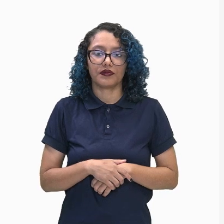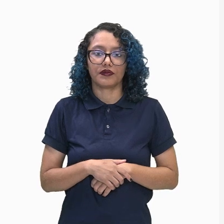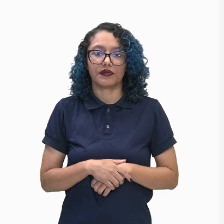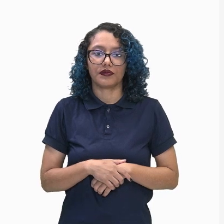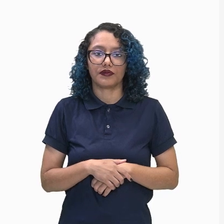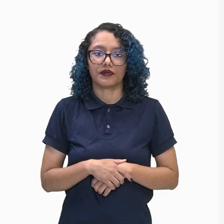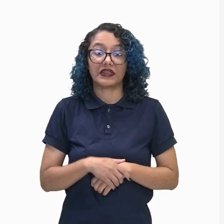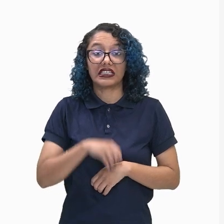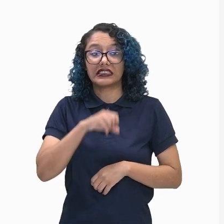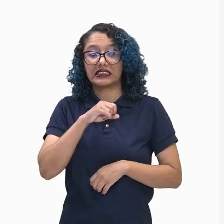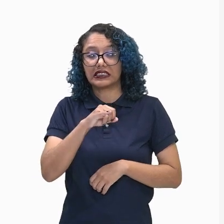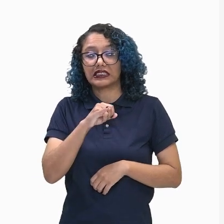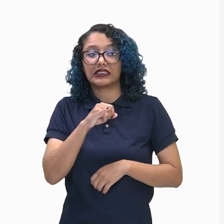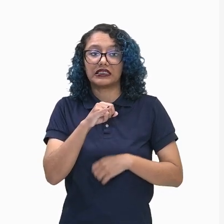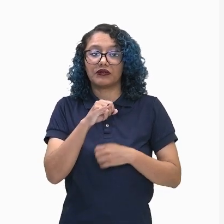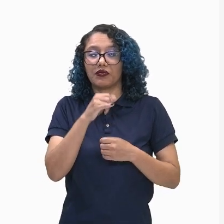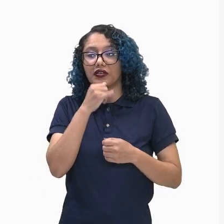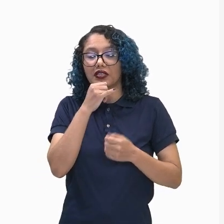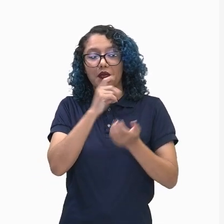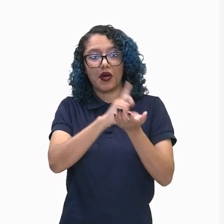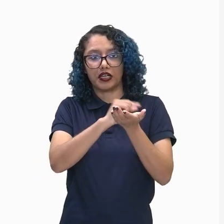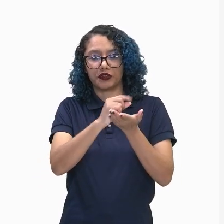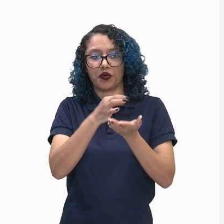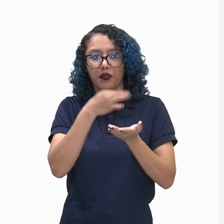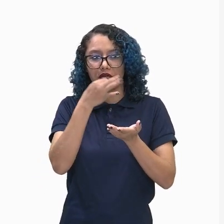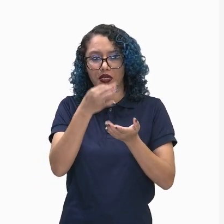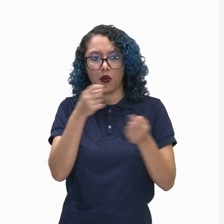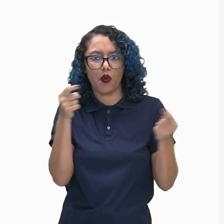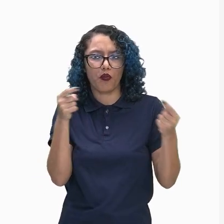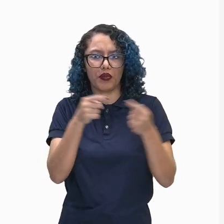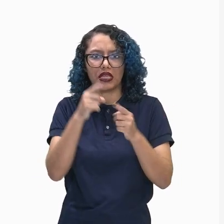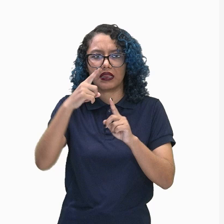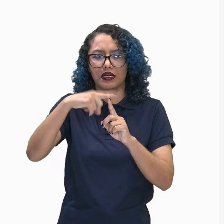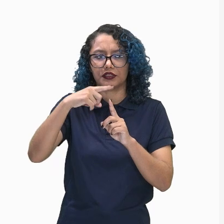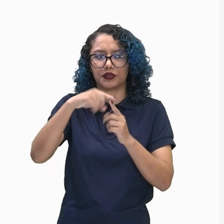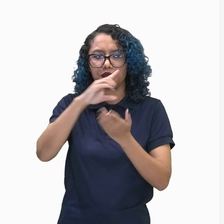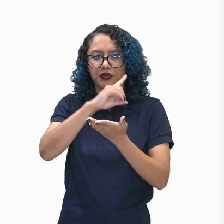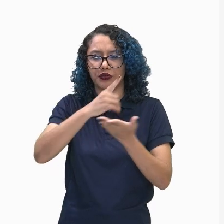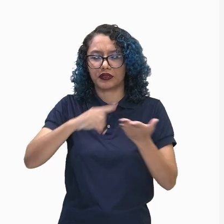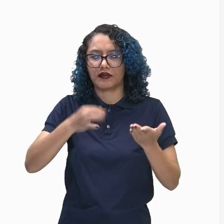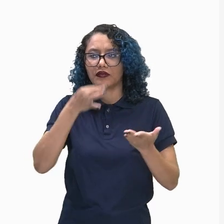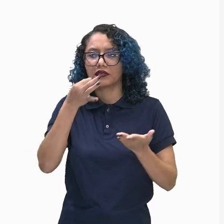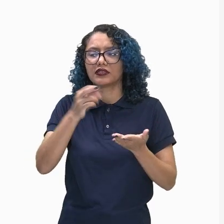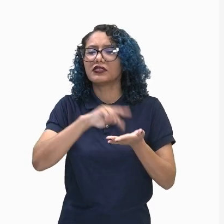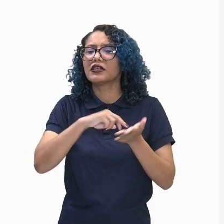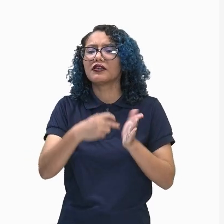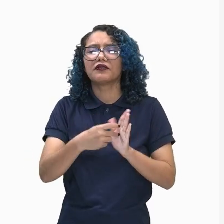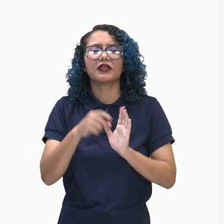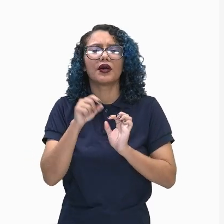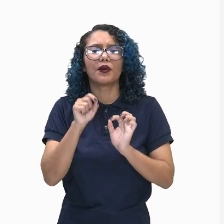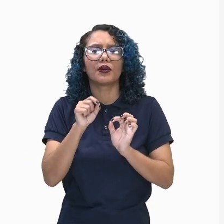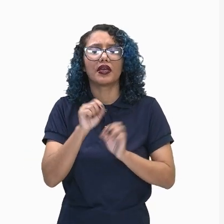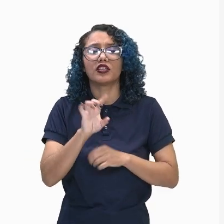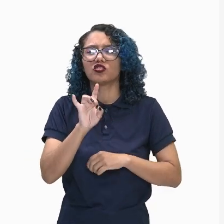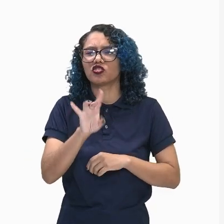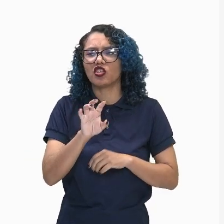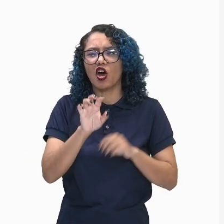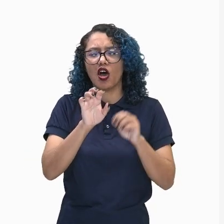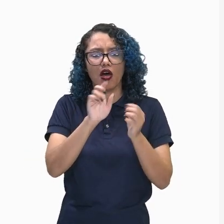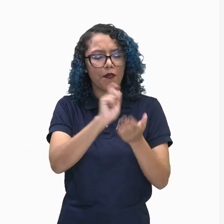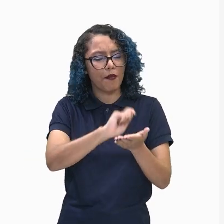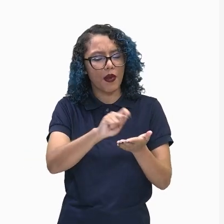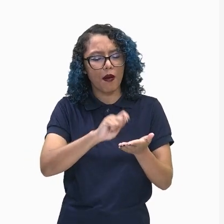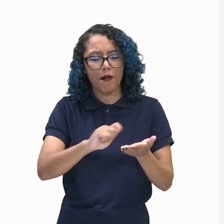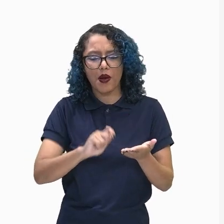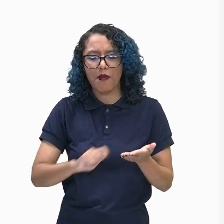uma tipologia dissertativa argumentativa, é porque ele não vai só dissertar o